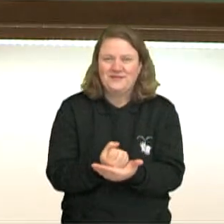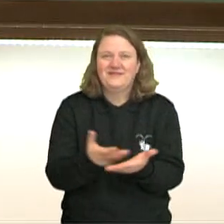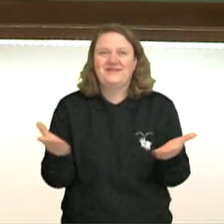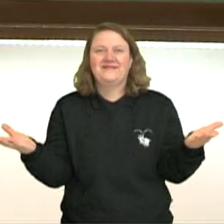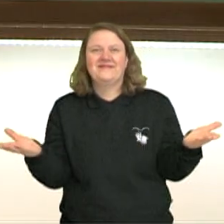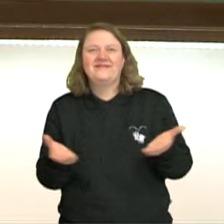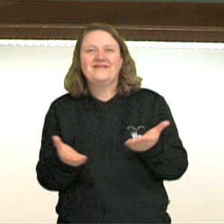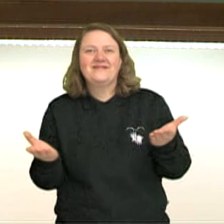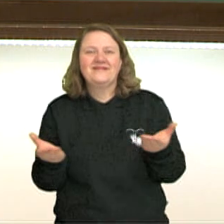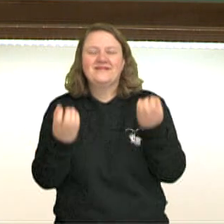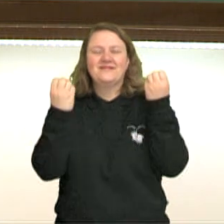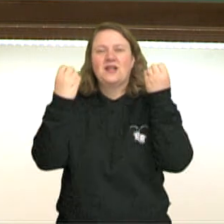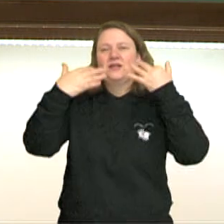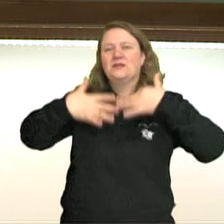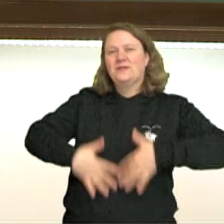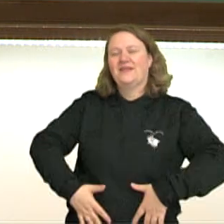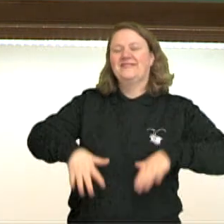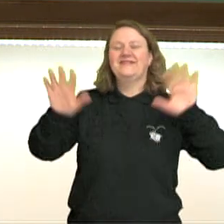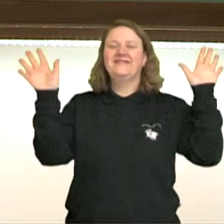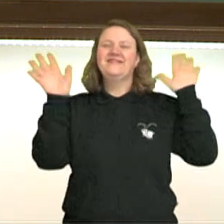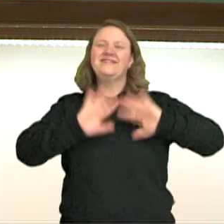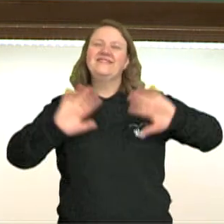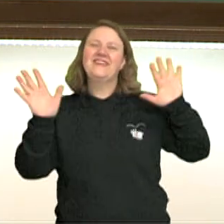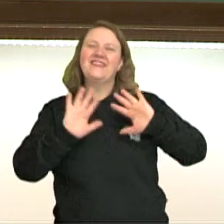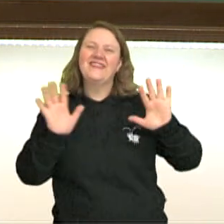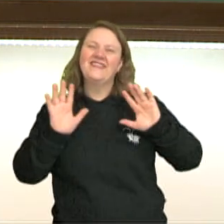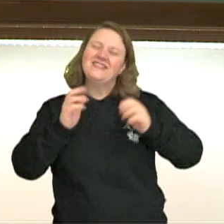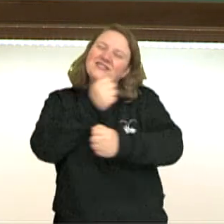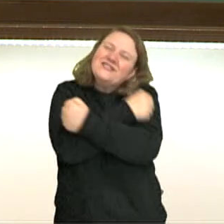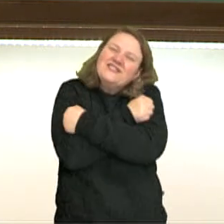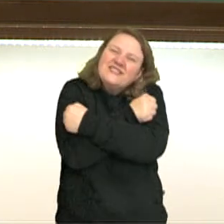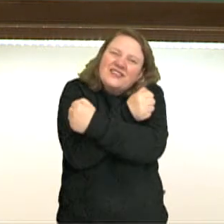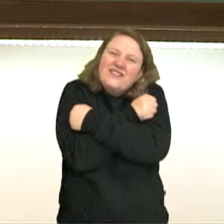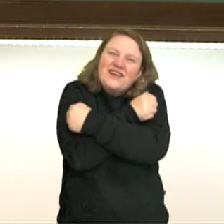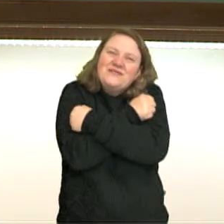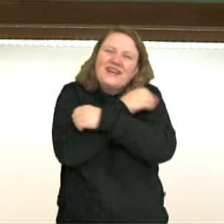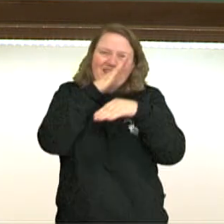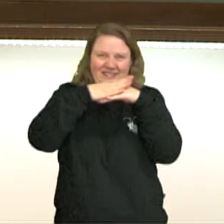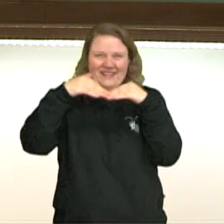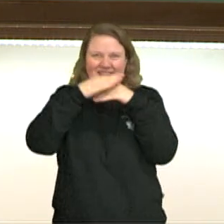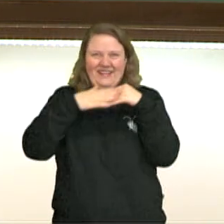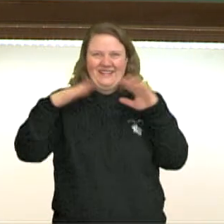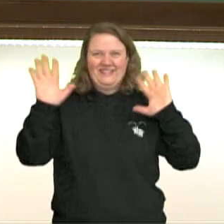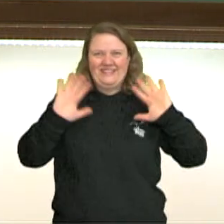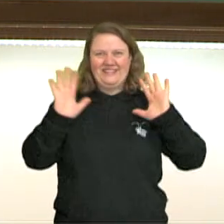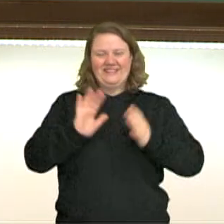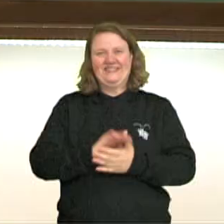dizer hoje para vocês era isso. Eu me despeço de vocês sempre com um abraço carinhoso e até logo.